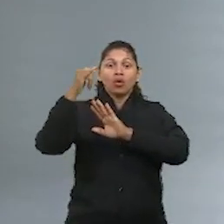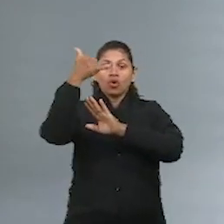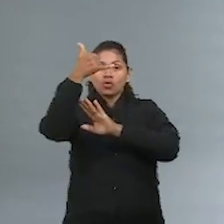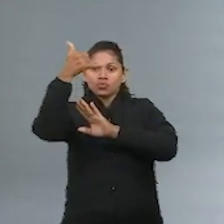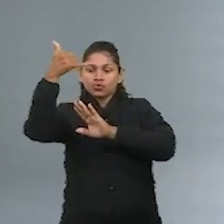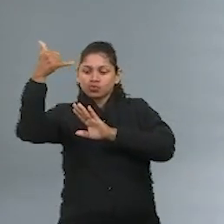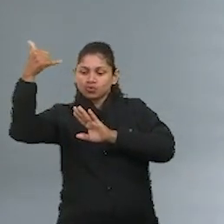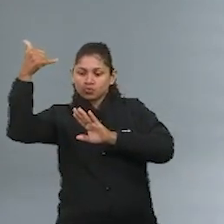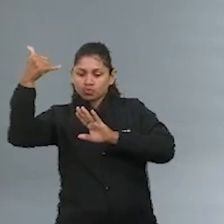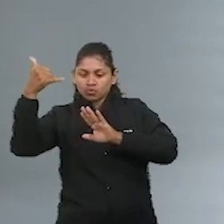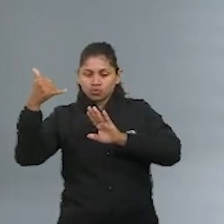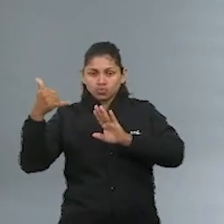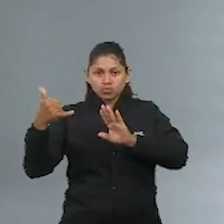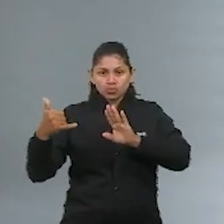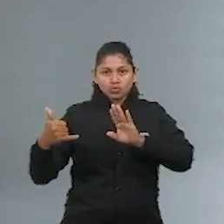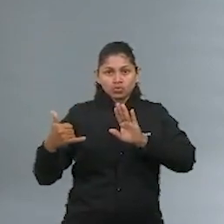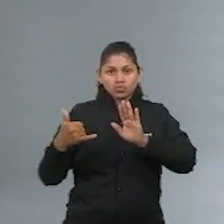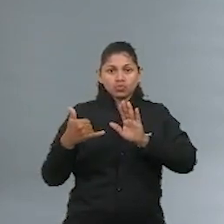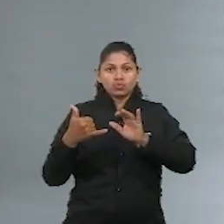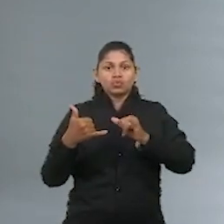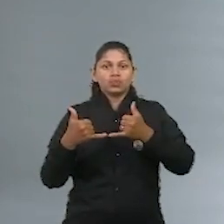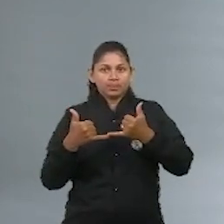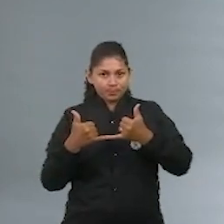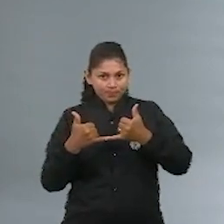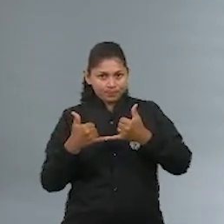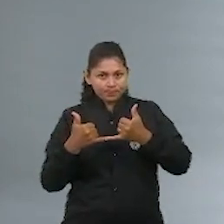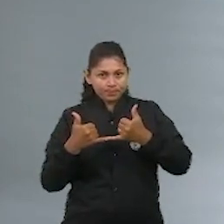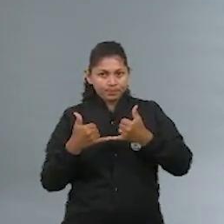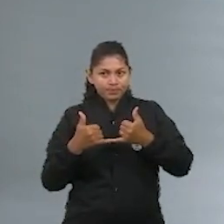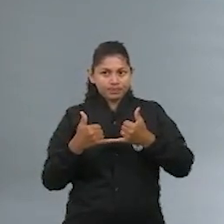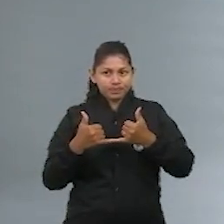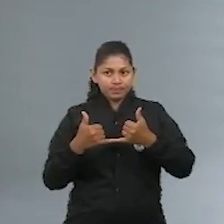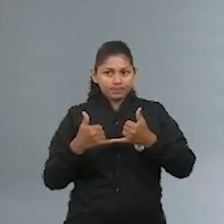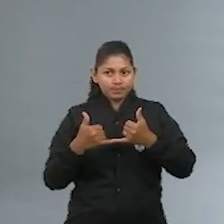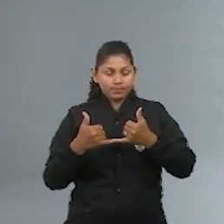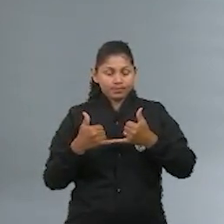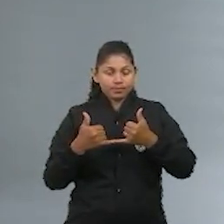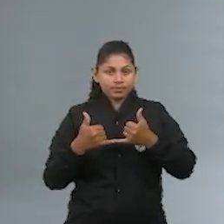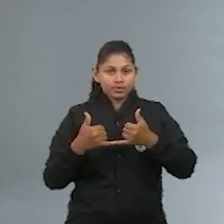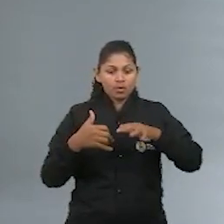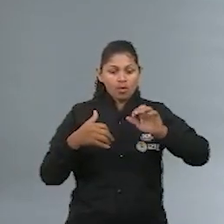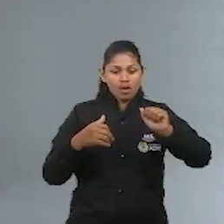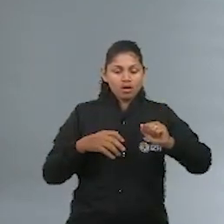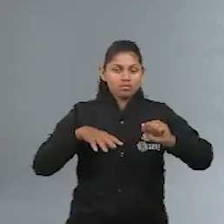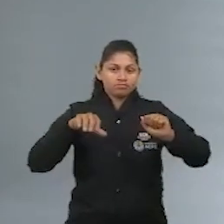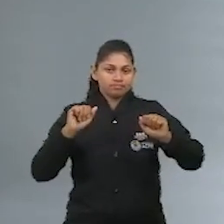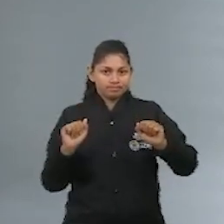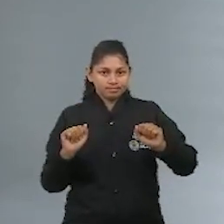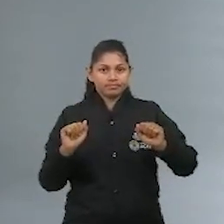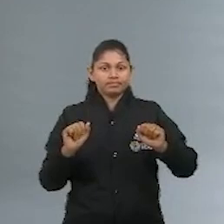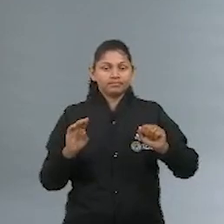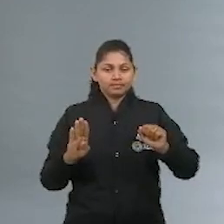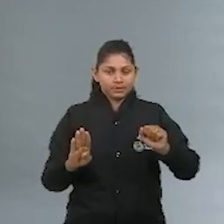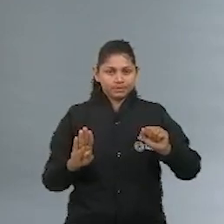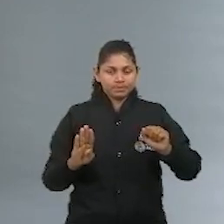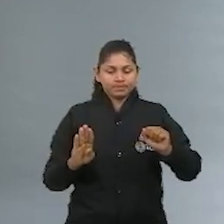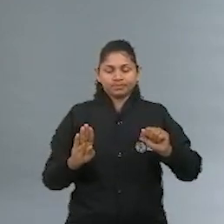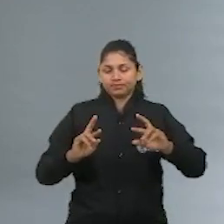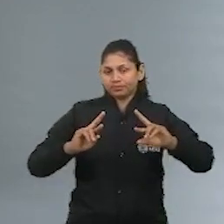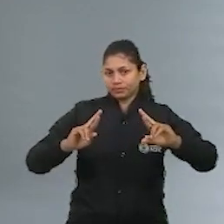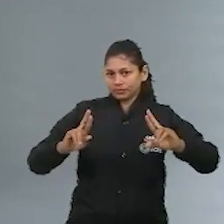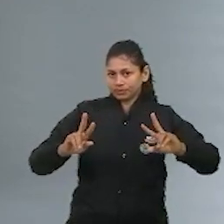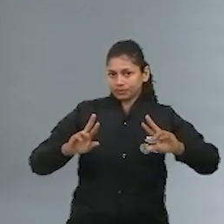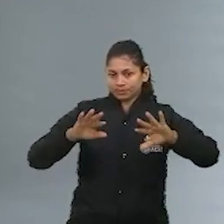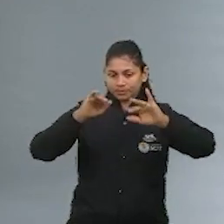ó. Tudo bem? Então, eu tenho 3 malhas. E a principal característica ali que eu coloquei, né, circuito fechado. Então, quando eu